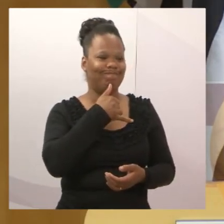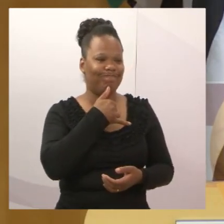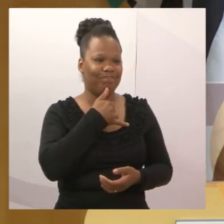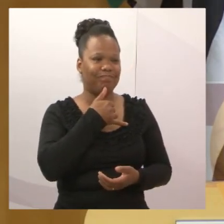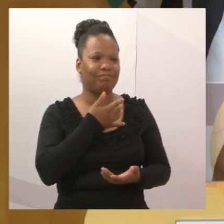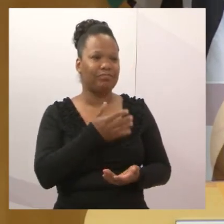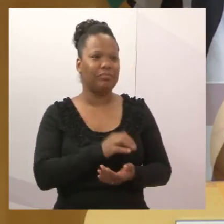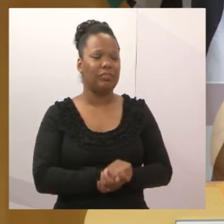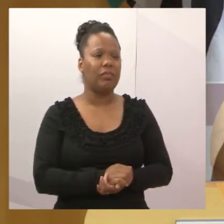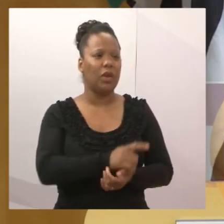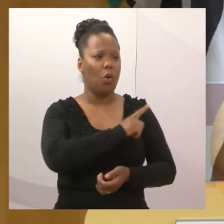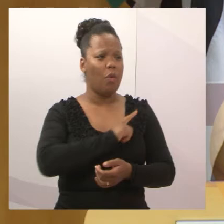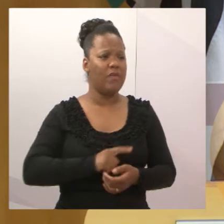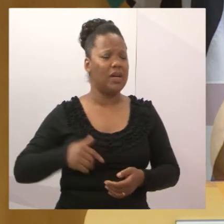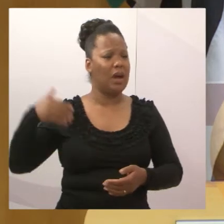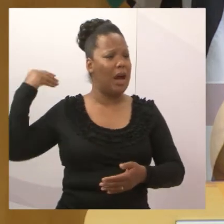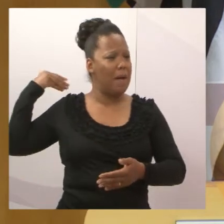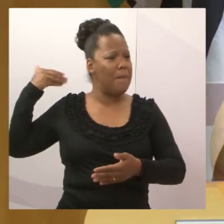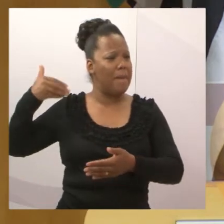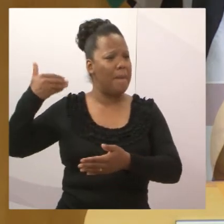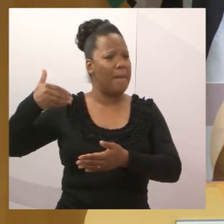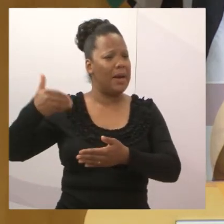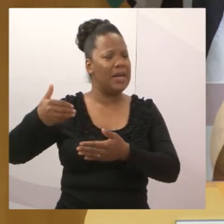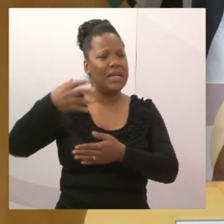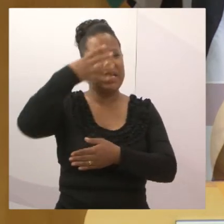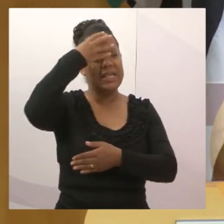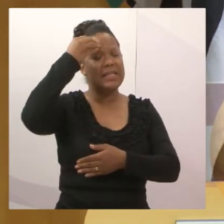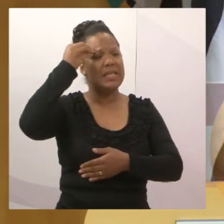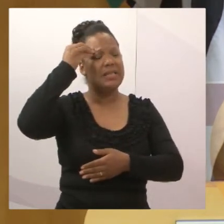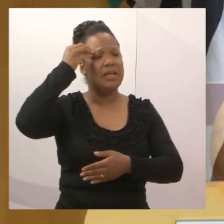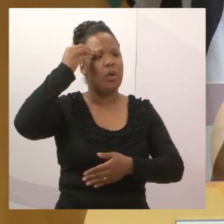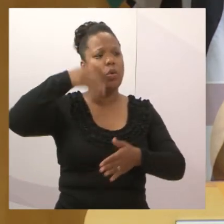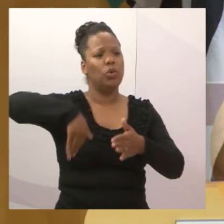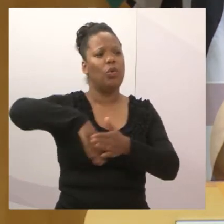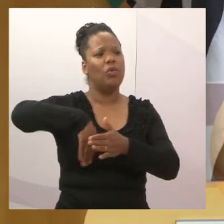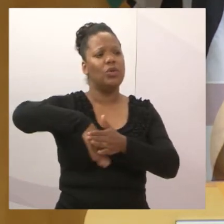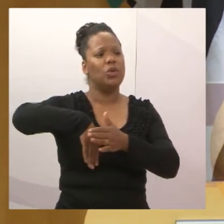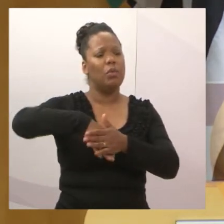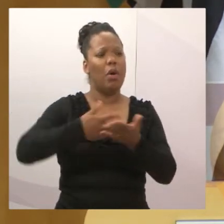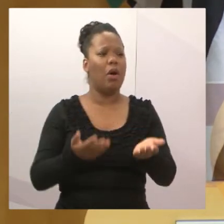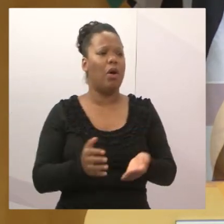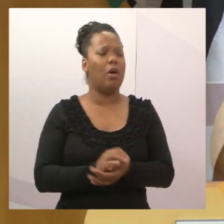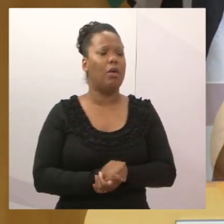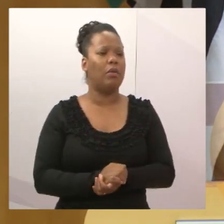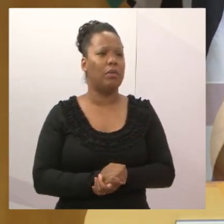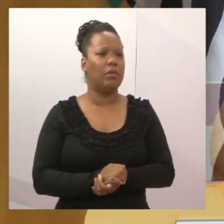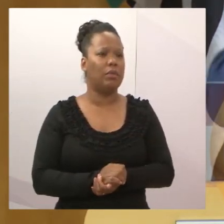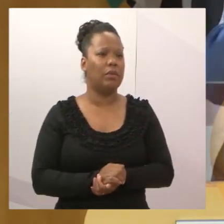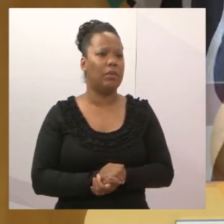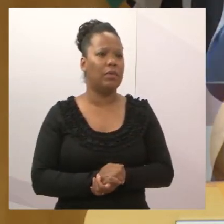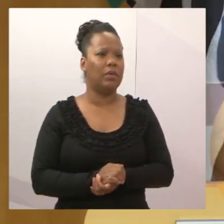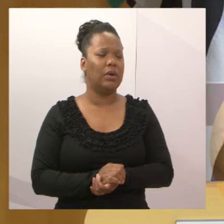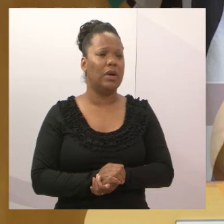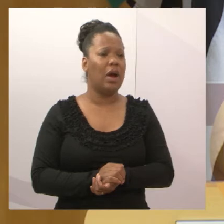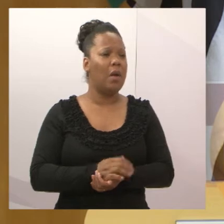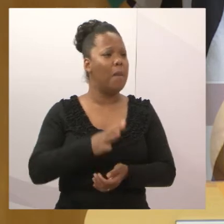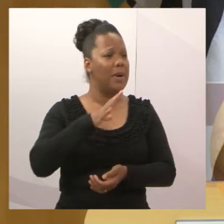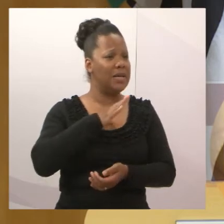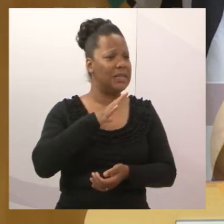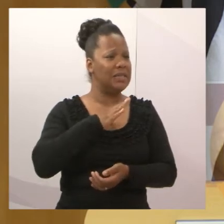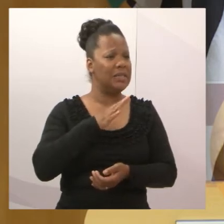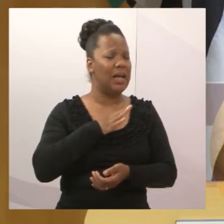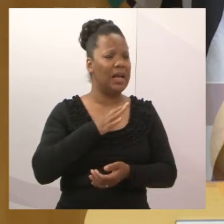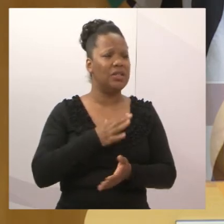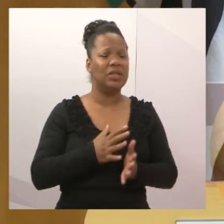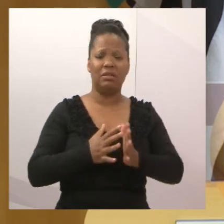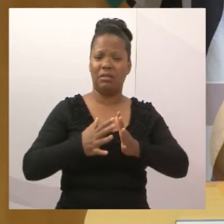e já vem de governos anteriores, esqueceu do futebol amador. É um absurdo, inadmissível, né, uma cidade desse tamanho,